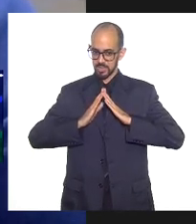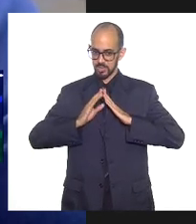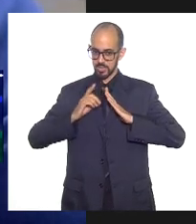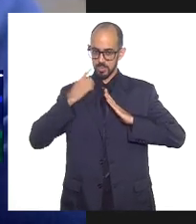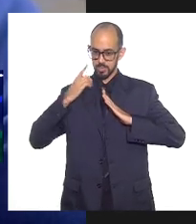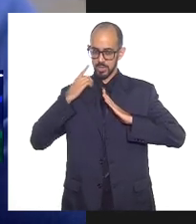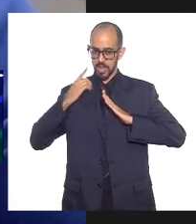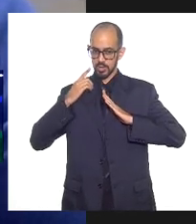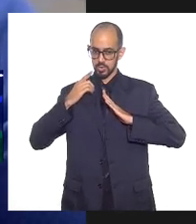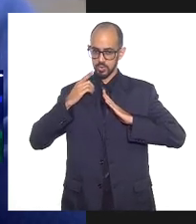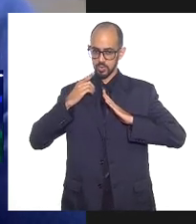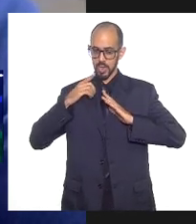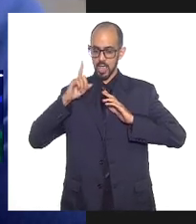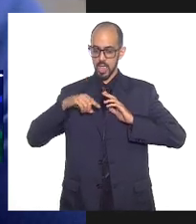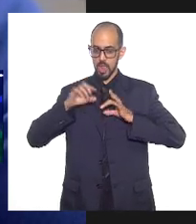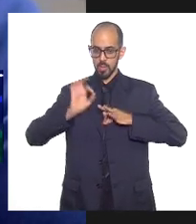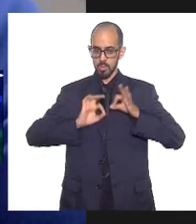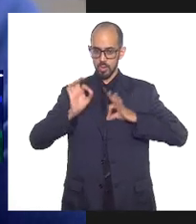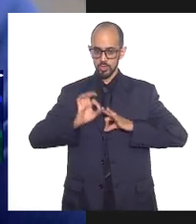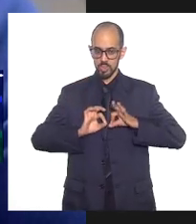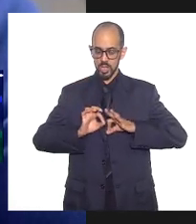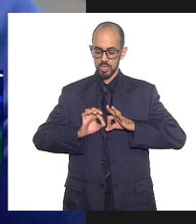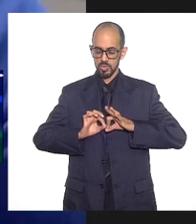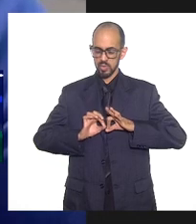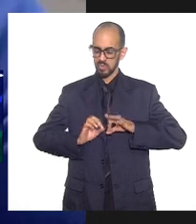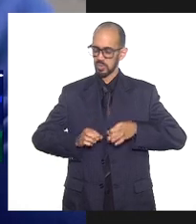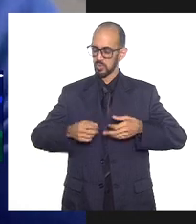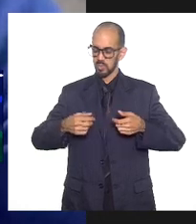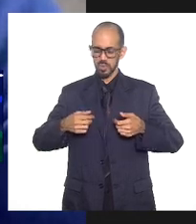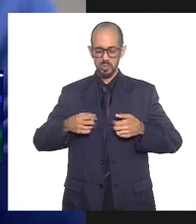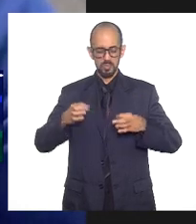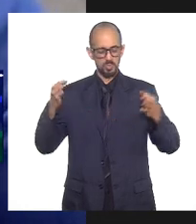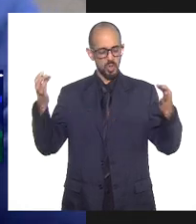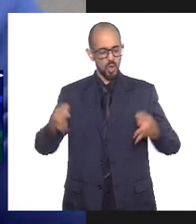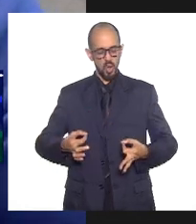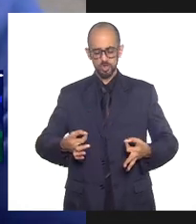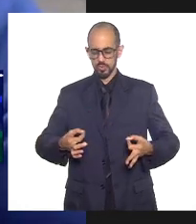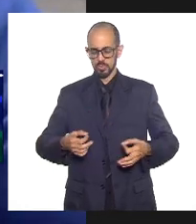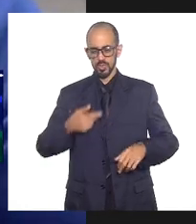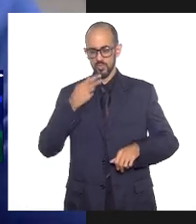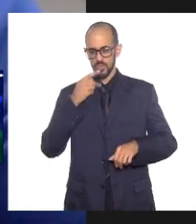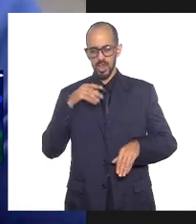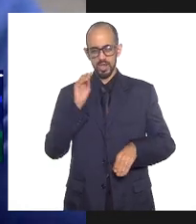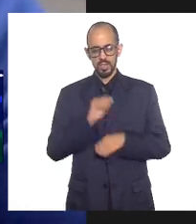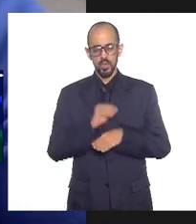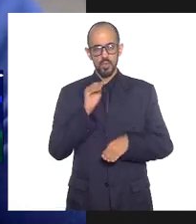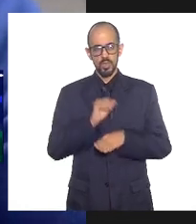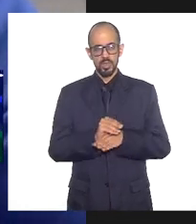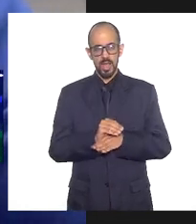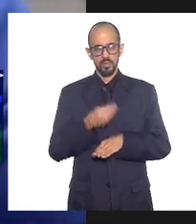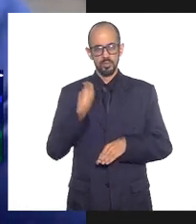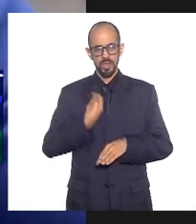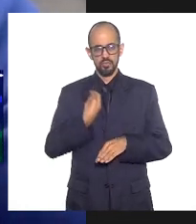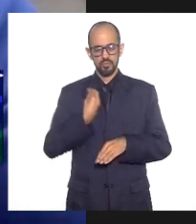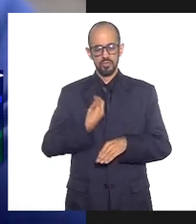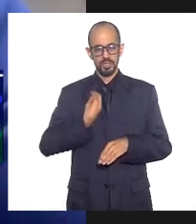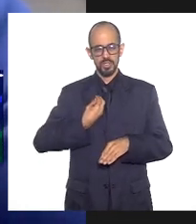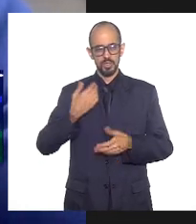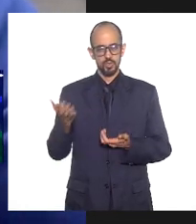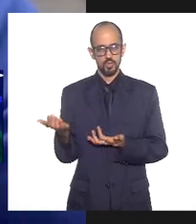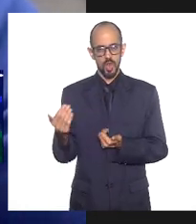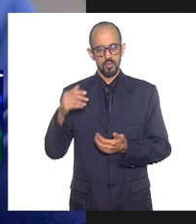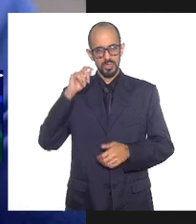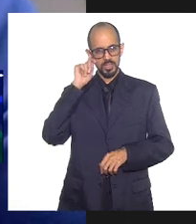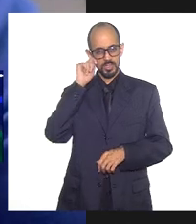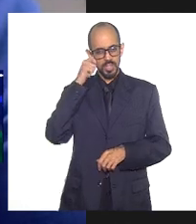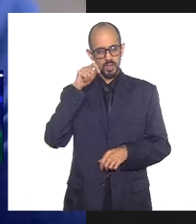importante para a nossa sociedade, que fala, sim, sobre a preservação da vida da nossa juventude negra, que hoje é